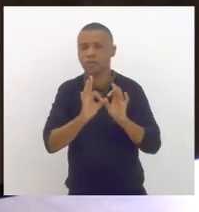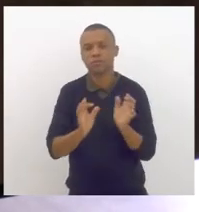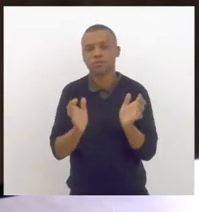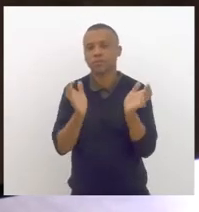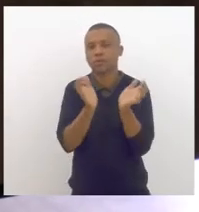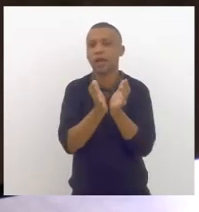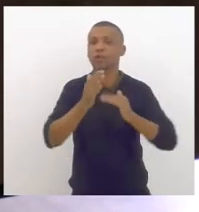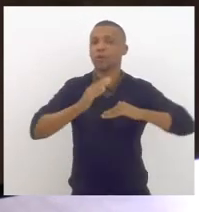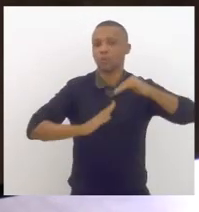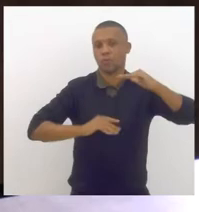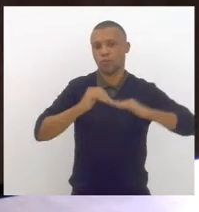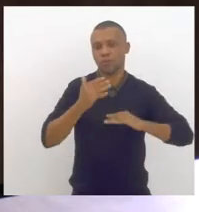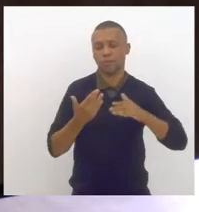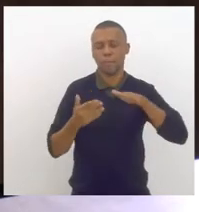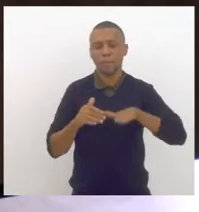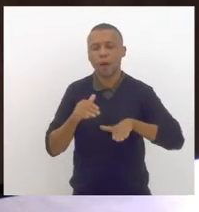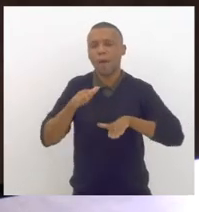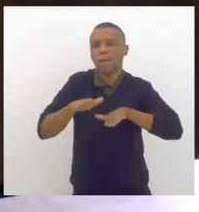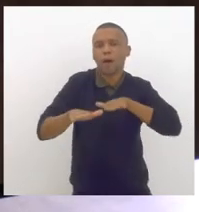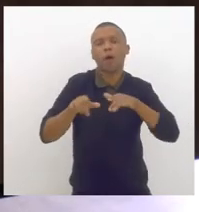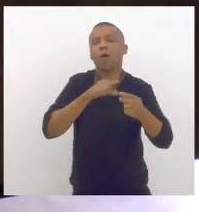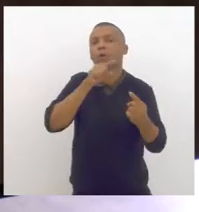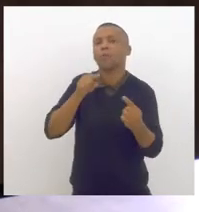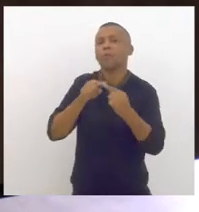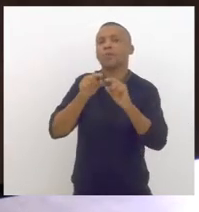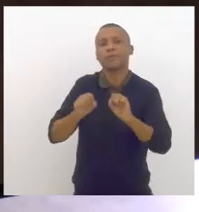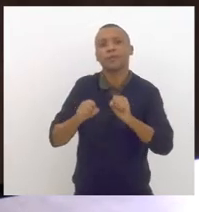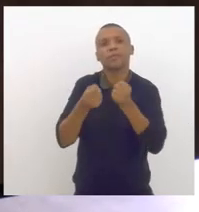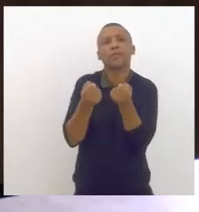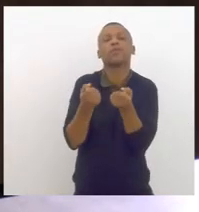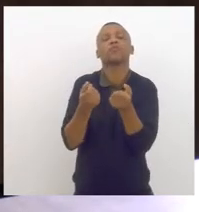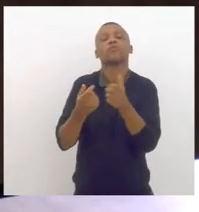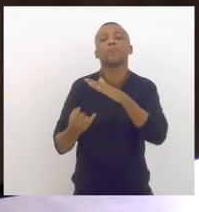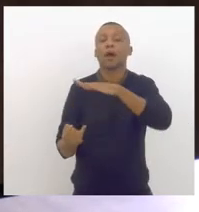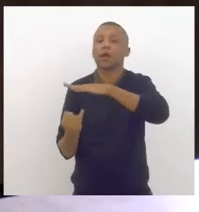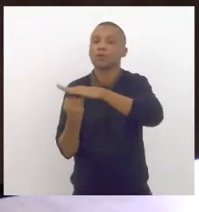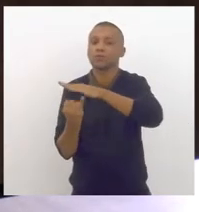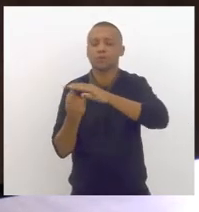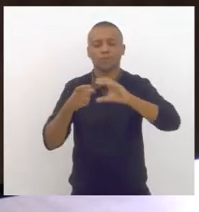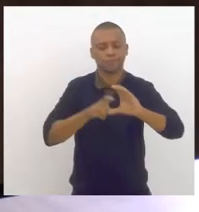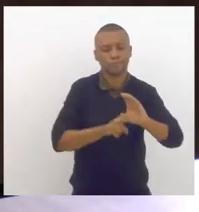em defesa de uma instituição autônoma,